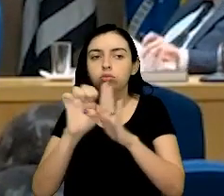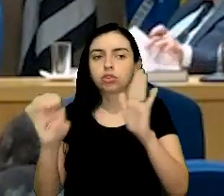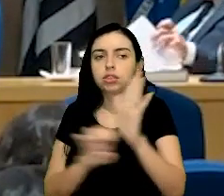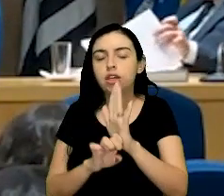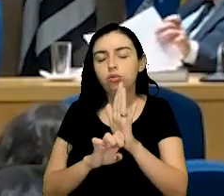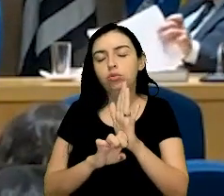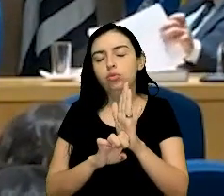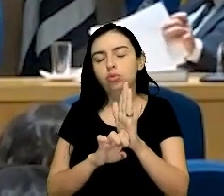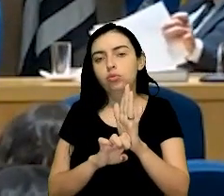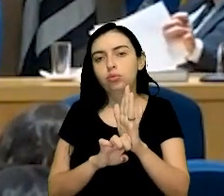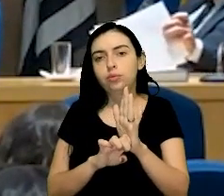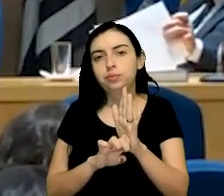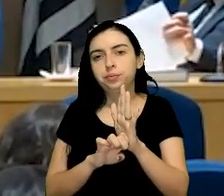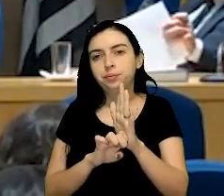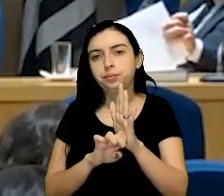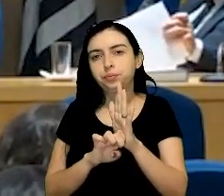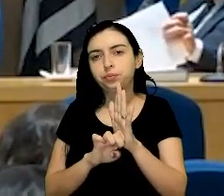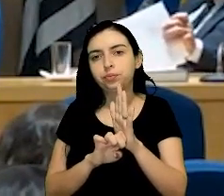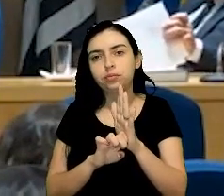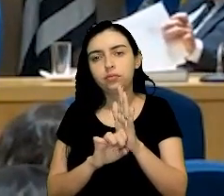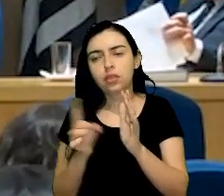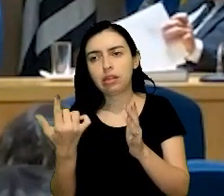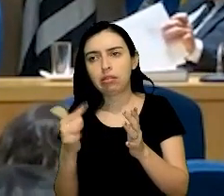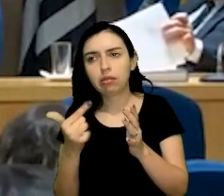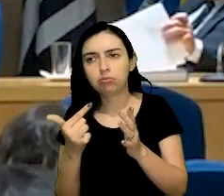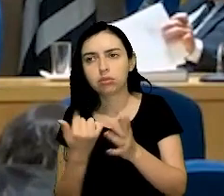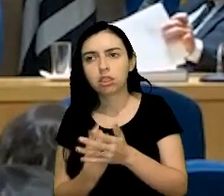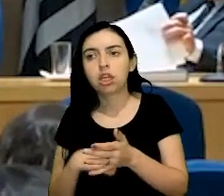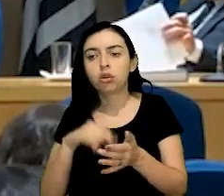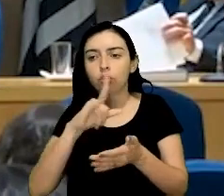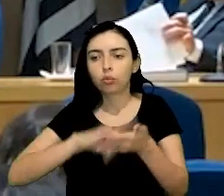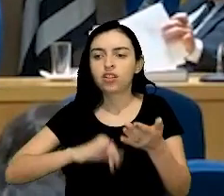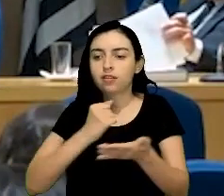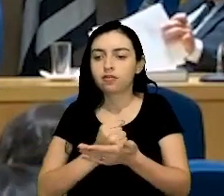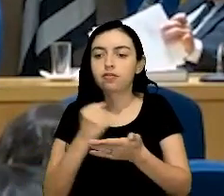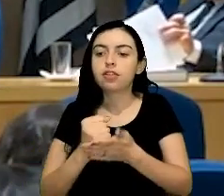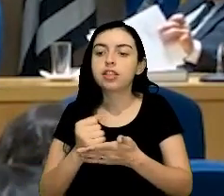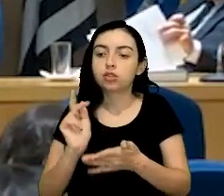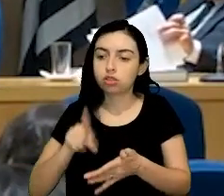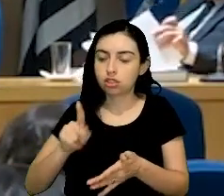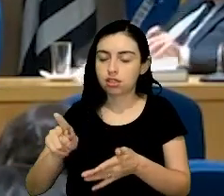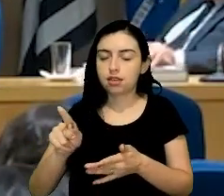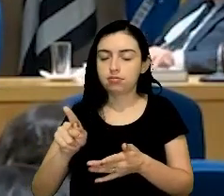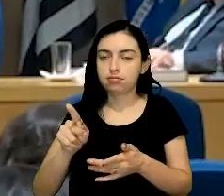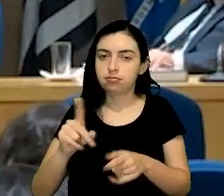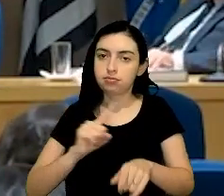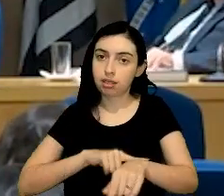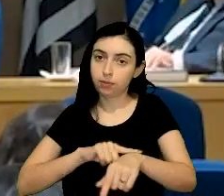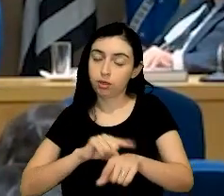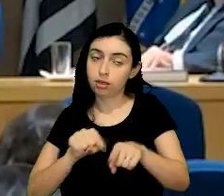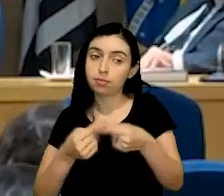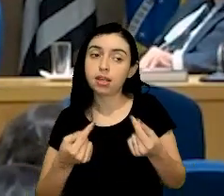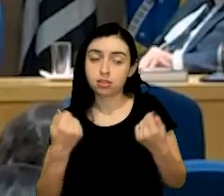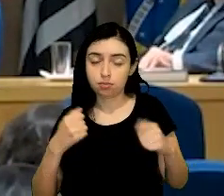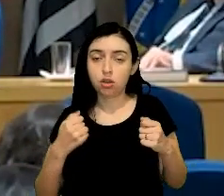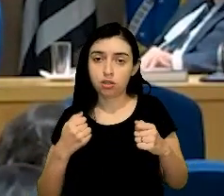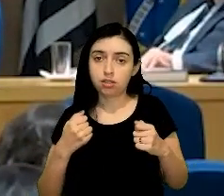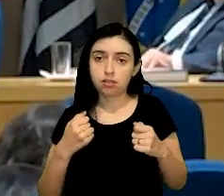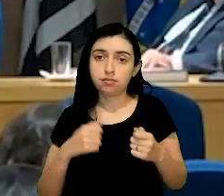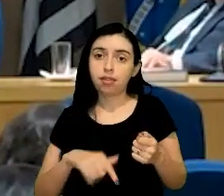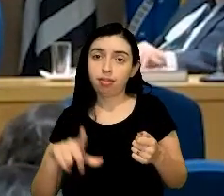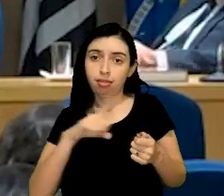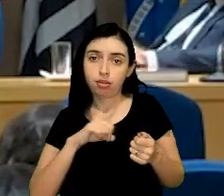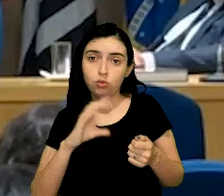ele, embora não tenha ainda o visto de permanência temporária, ele tem a possibilidade de ter o CPF e carteira de